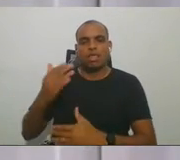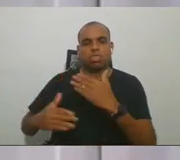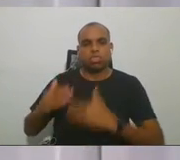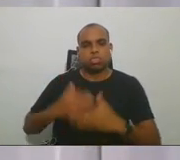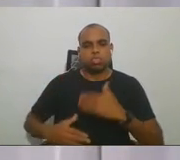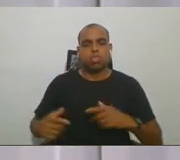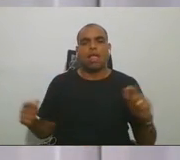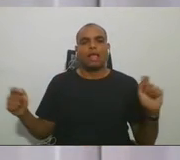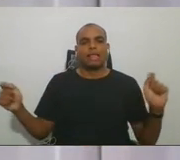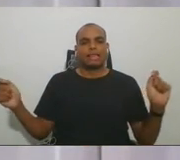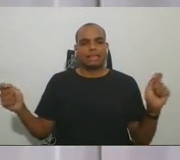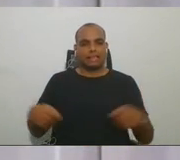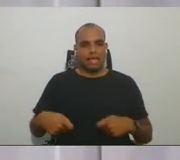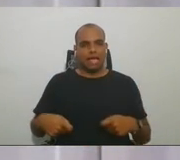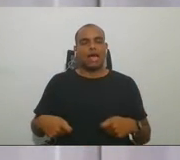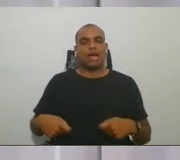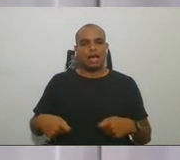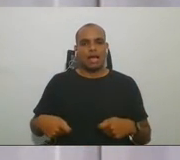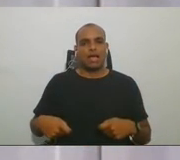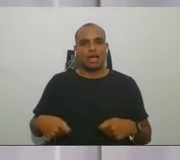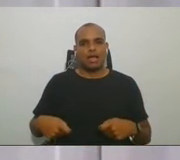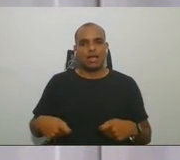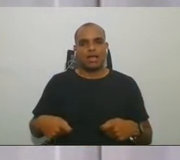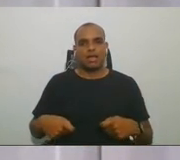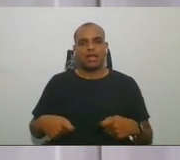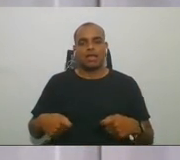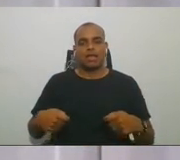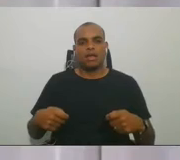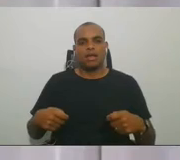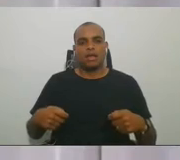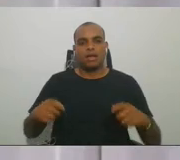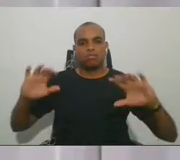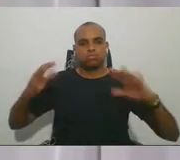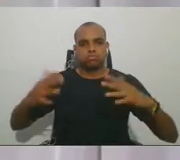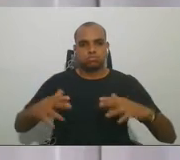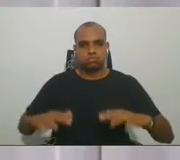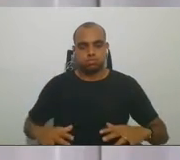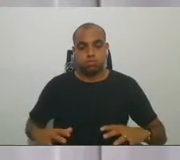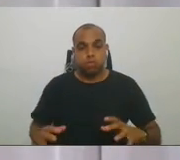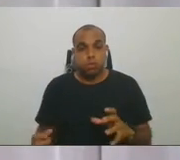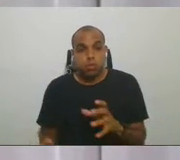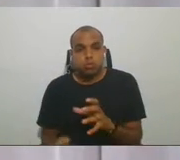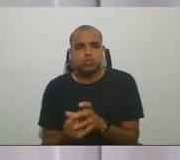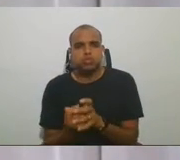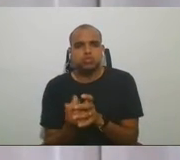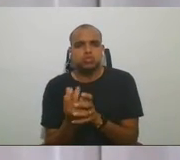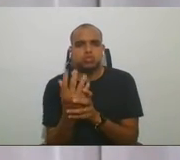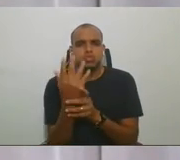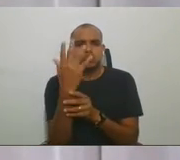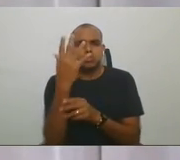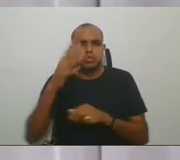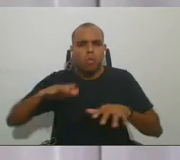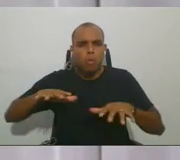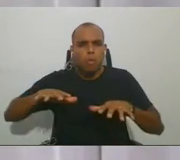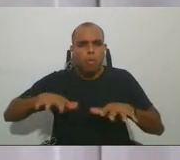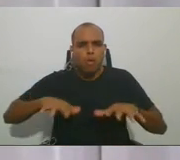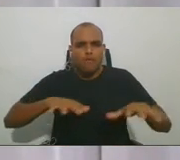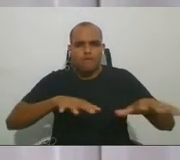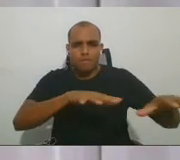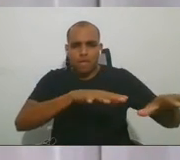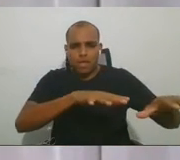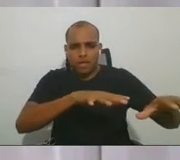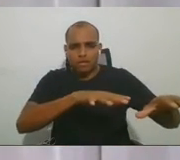poderão finalmente empoderecer. Senão que o ressurgimento desses movimentos